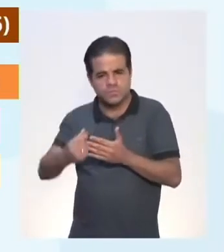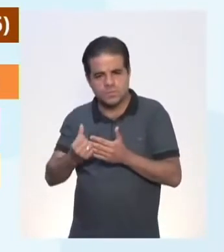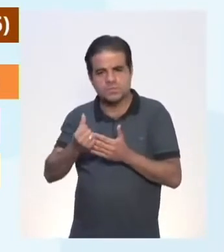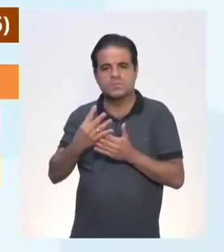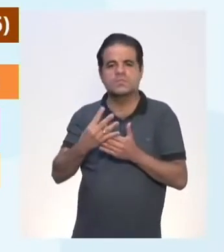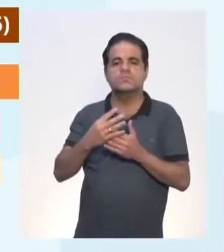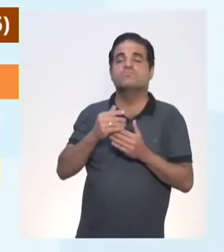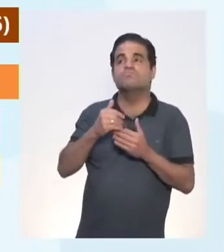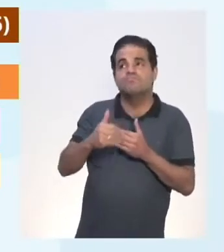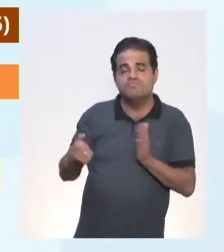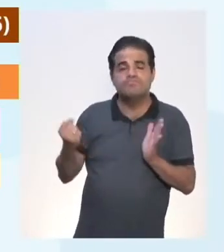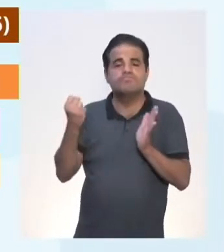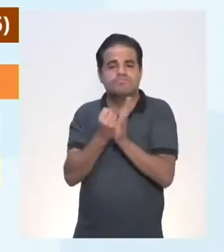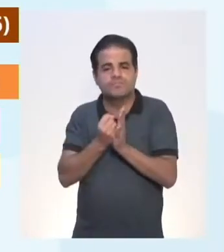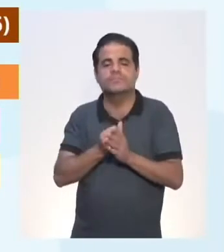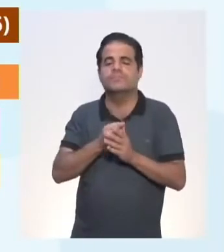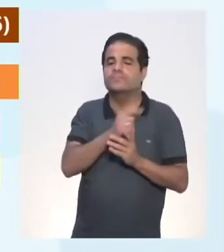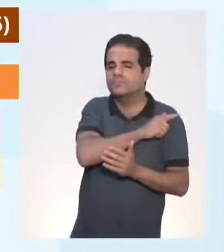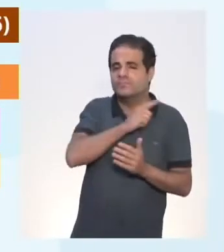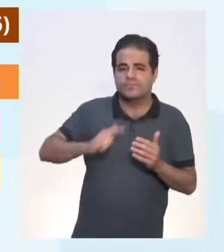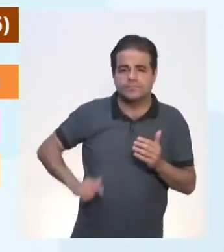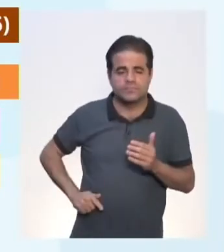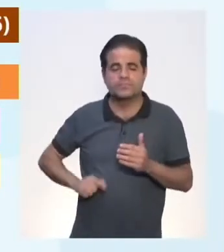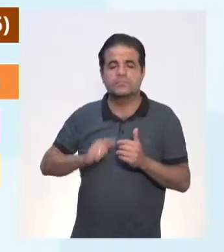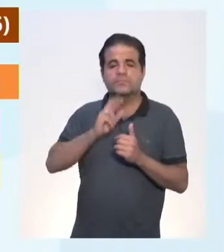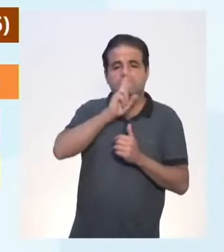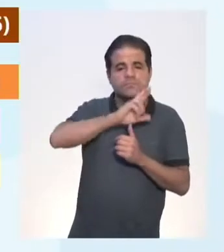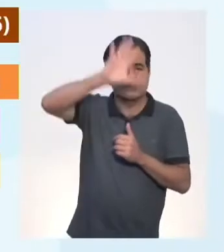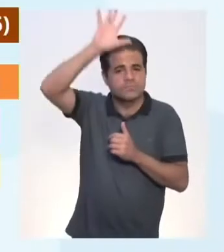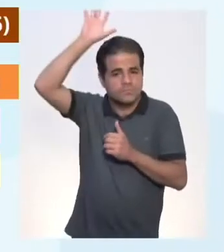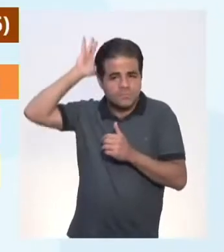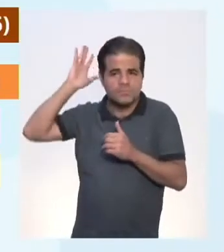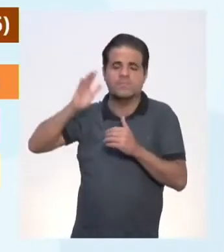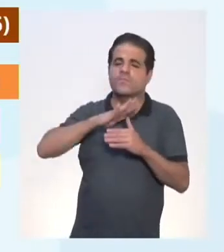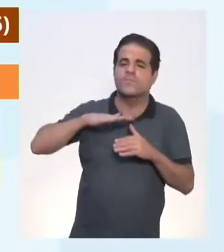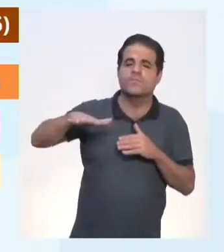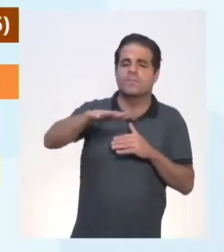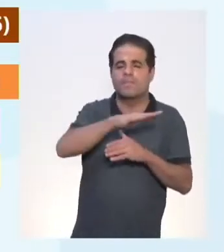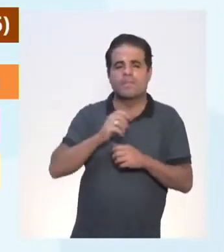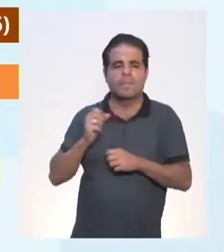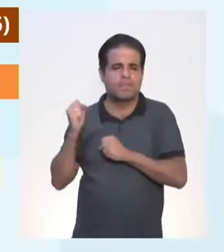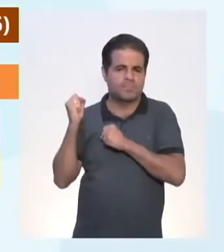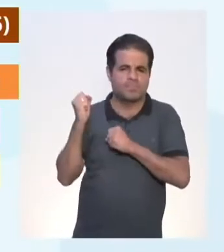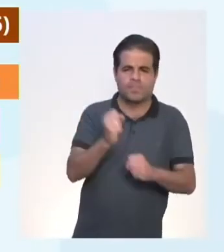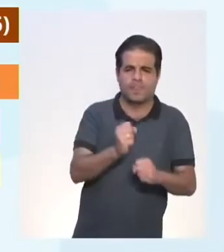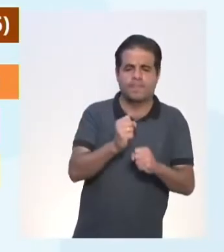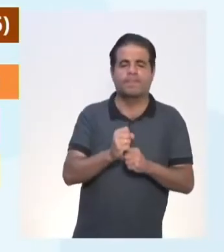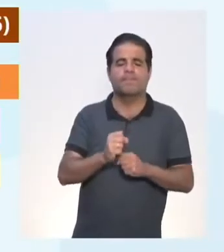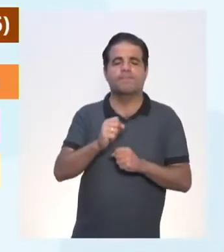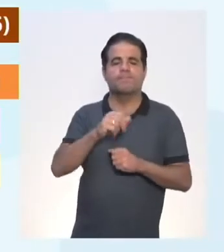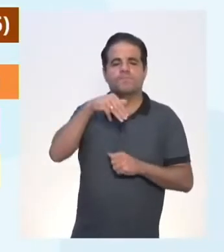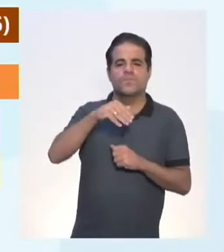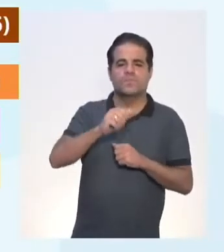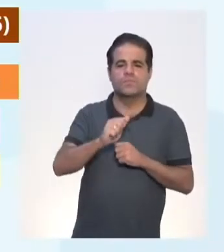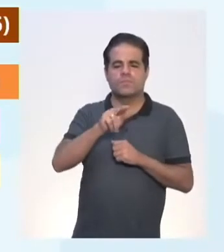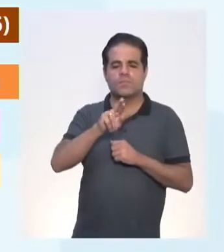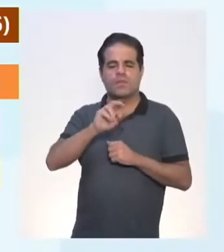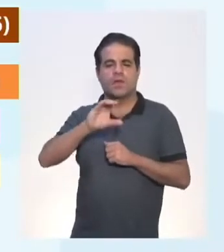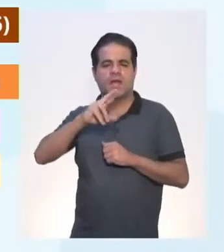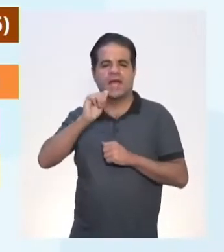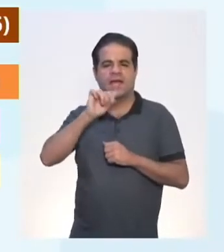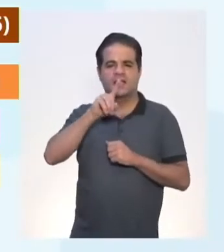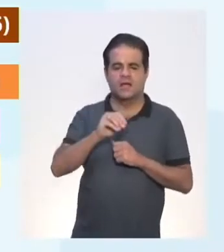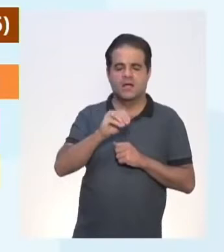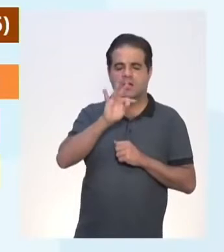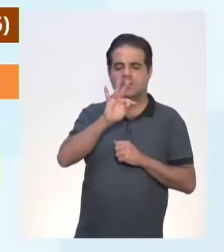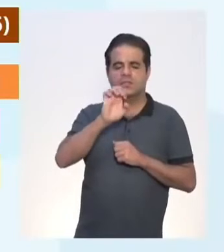1894, ela será marcada pelos governos militares de Marechal Deodoro da Fonseca